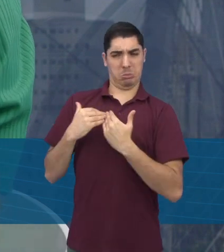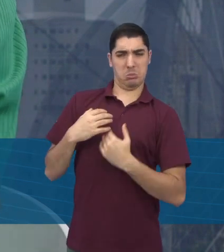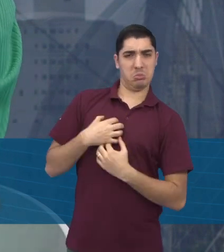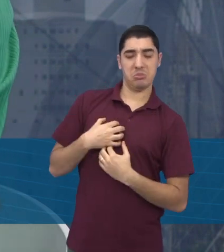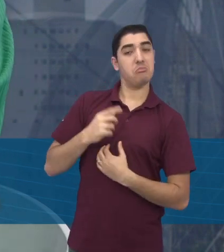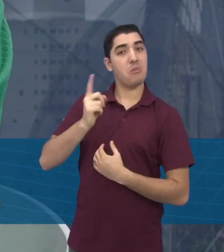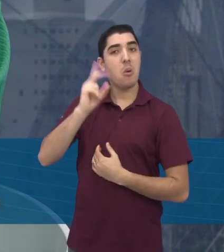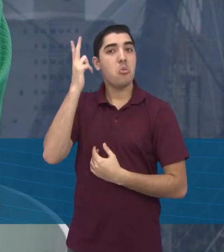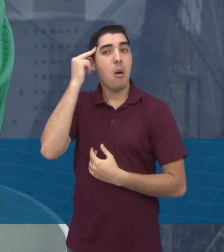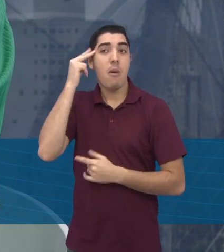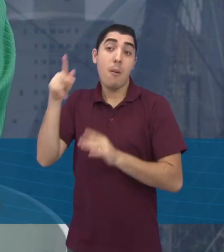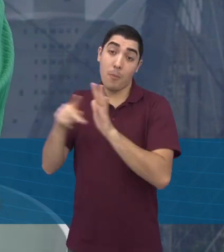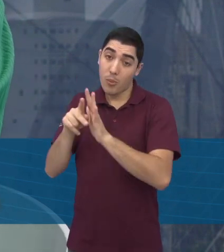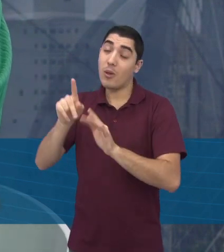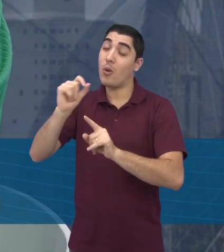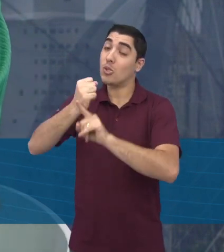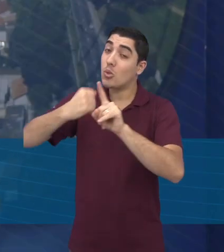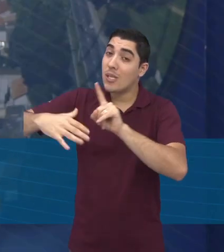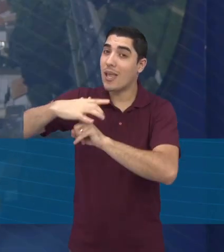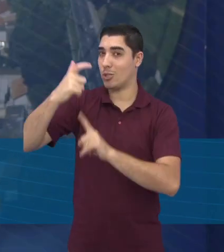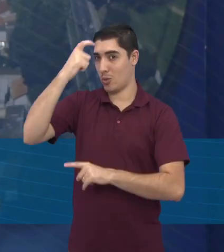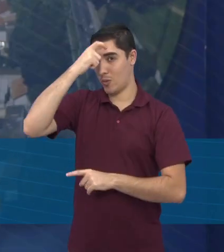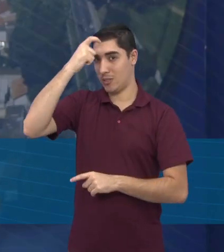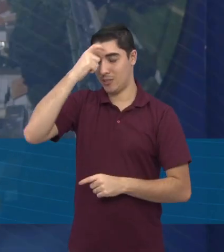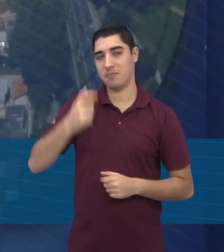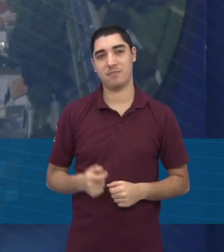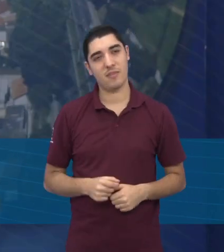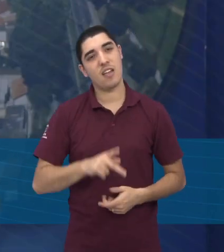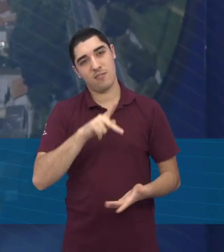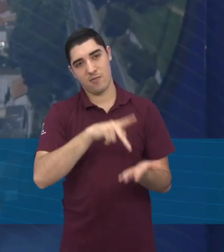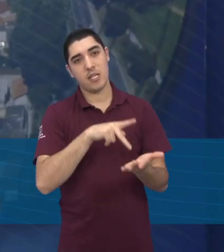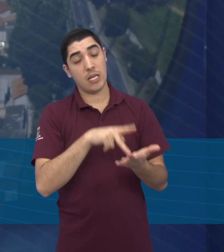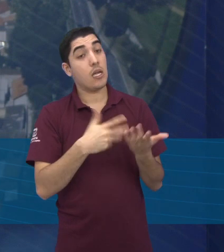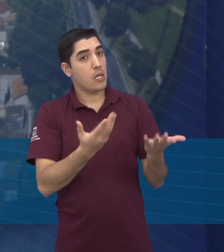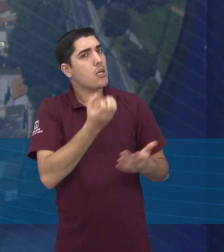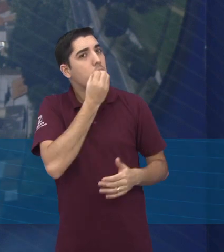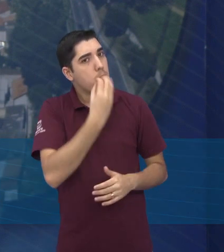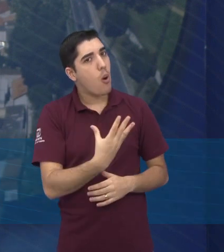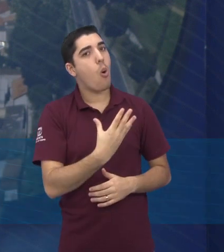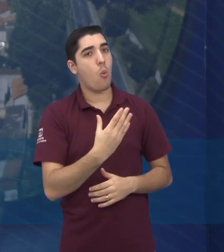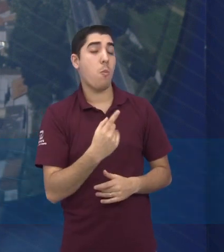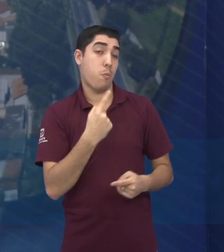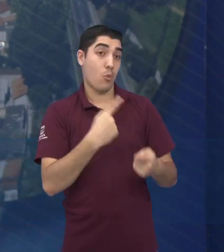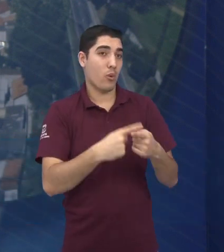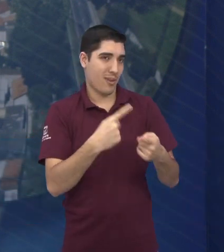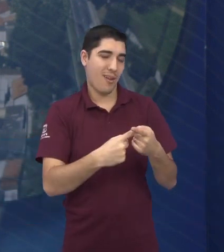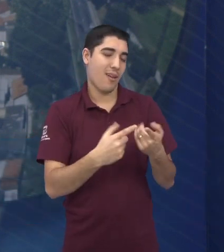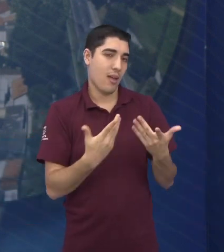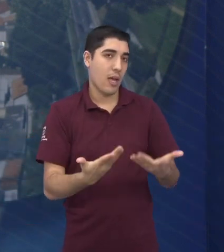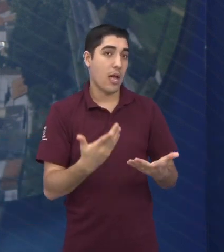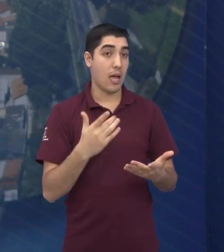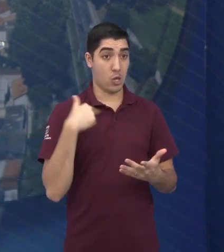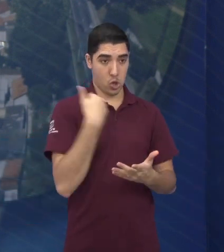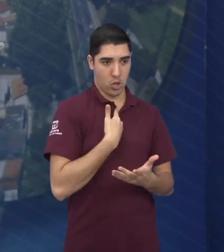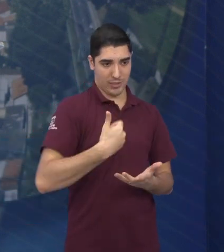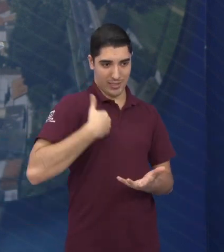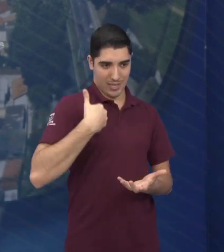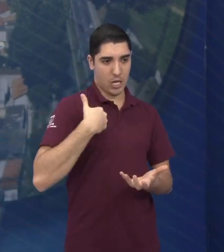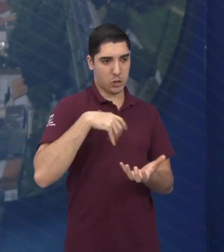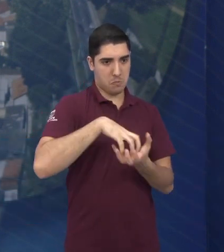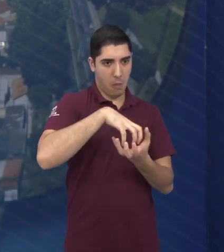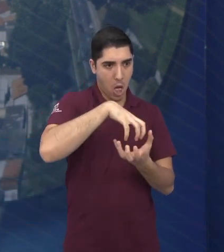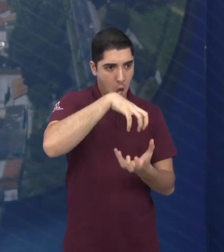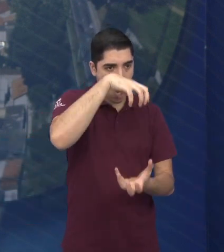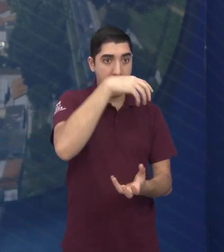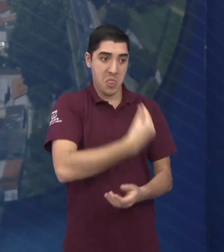construção social, vamos dizer assim. Sim, sem dúvida. E que bom, né, que estamos envelhecendo, isso é sinal de que a ciência